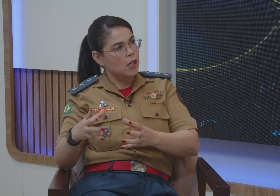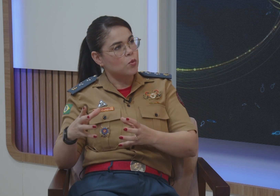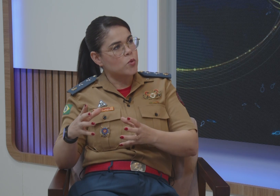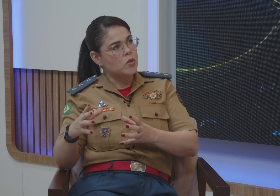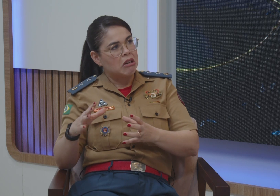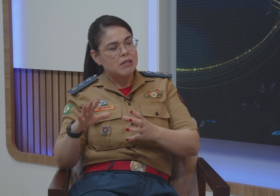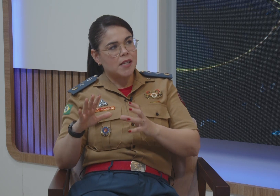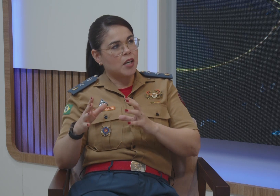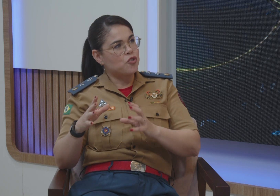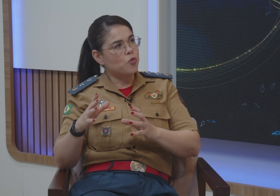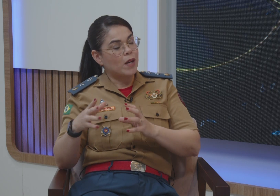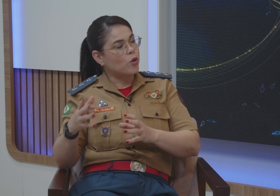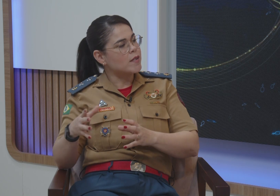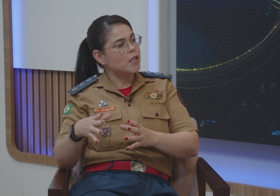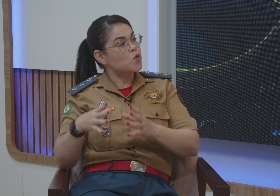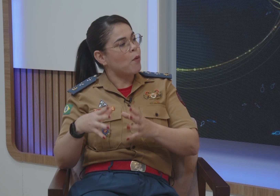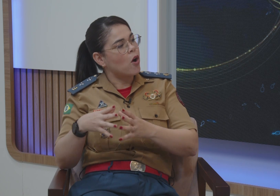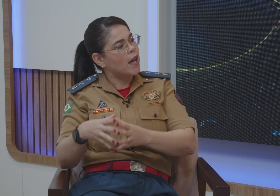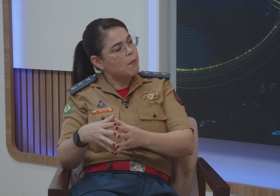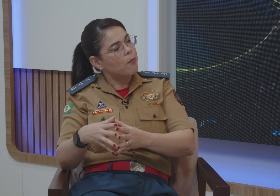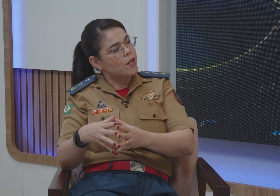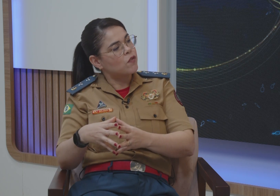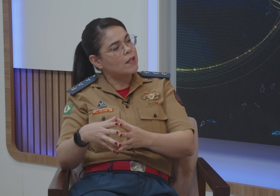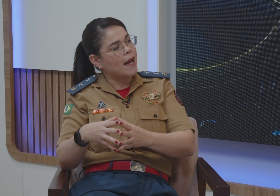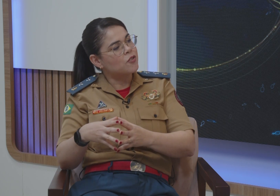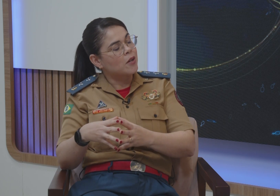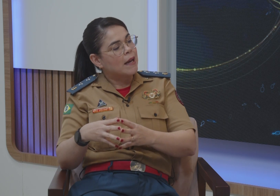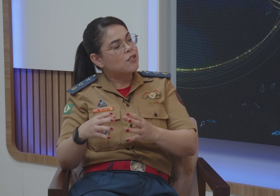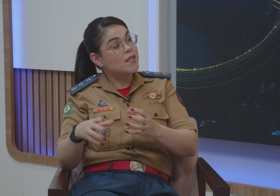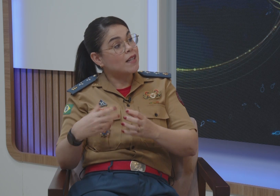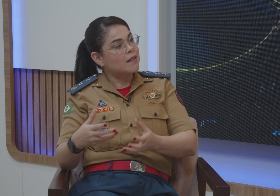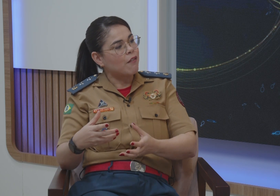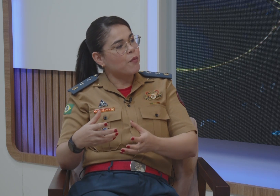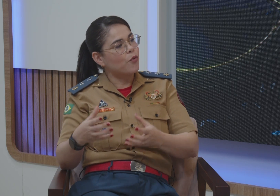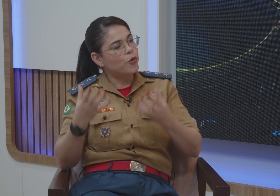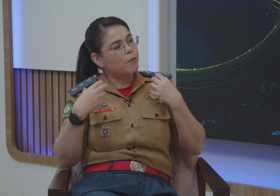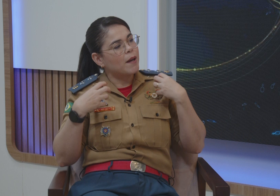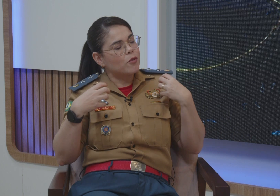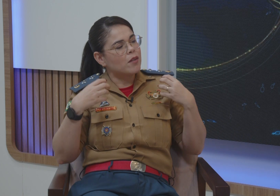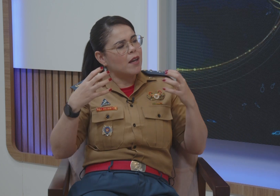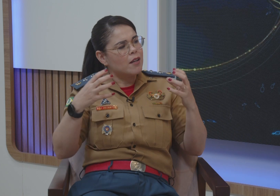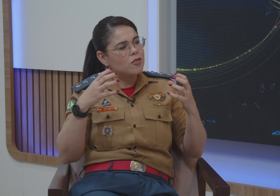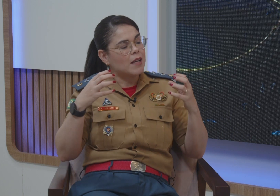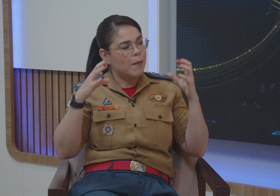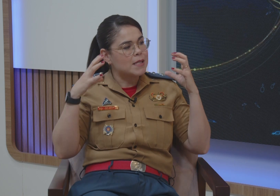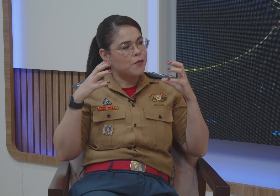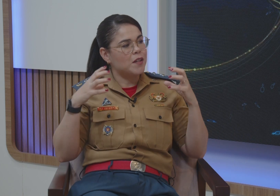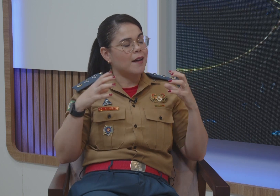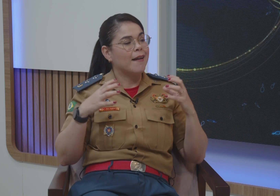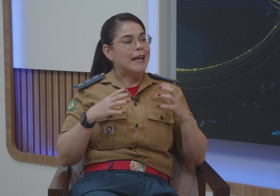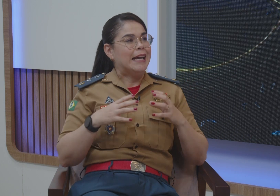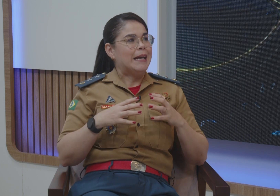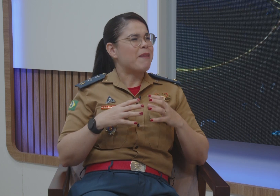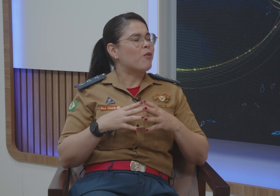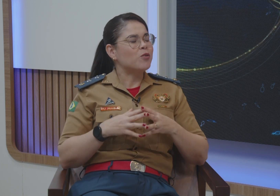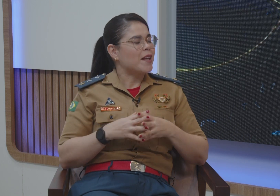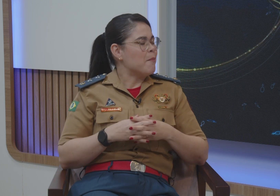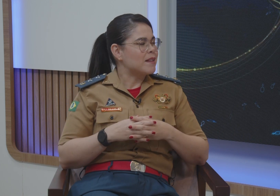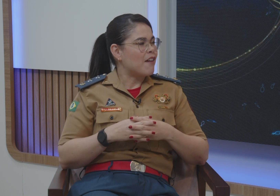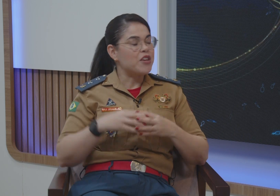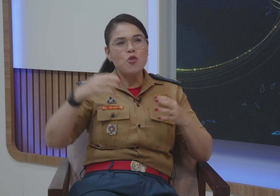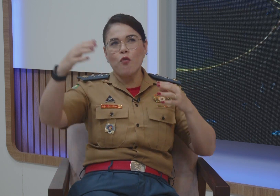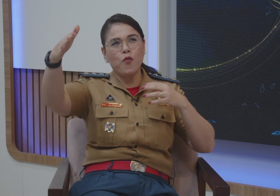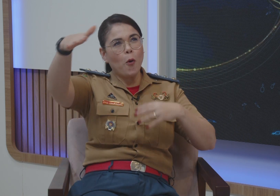em quilos cerca de 1 a 2 quilos por queima, por atividade. Desidratava muito, porque é muito quente e tal, mas enfim, né? Mas